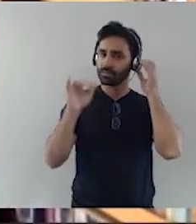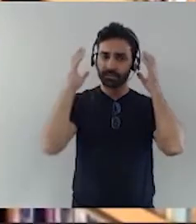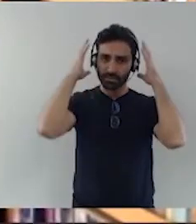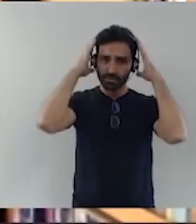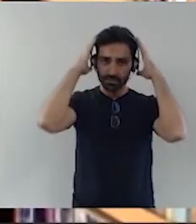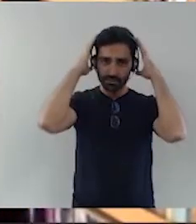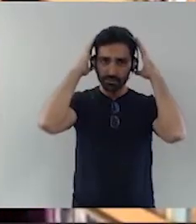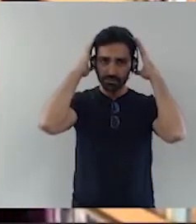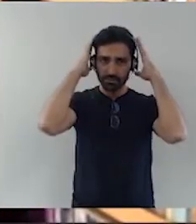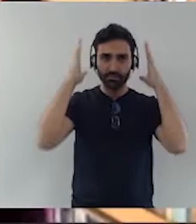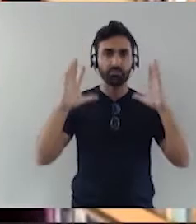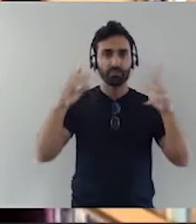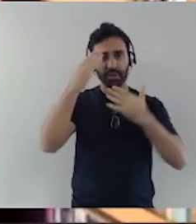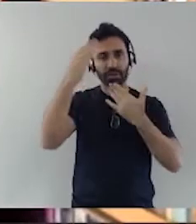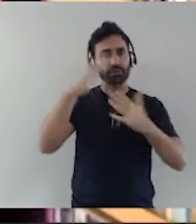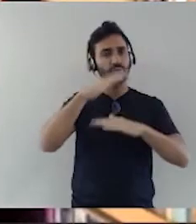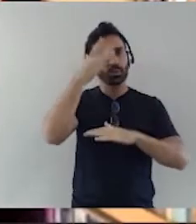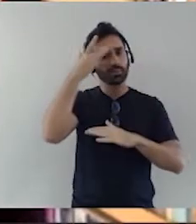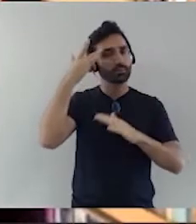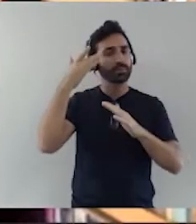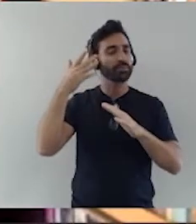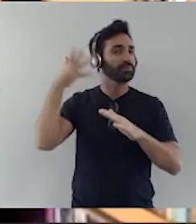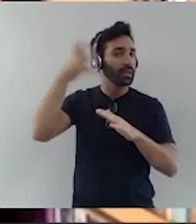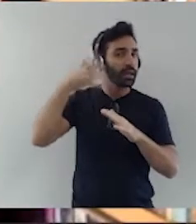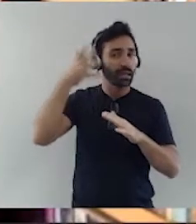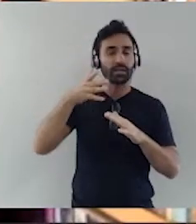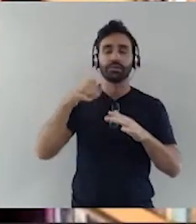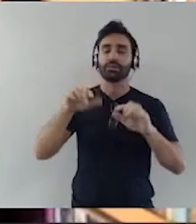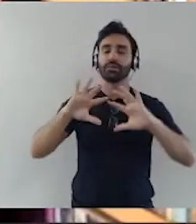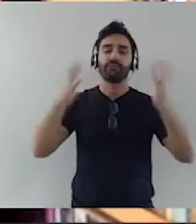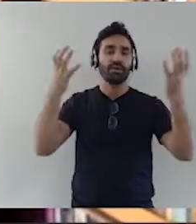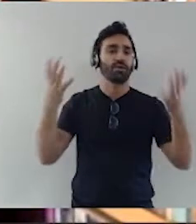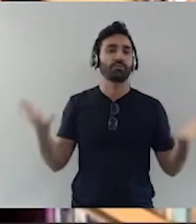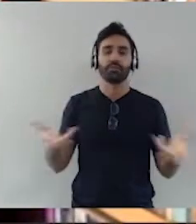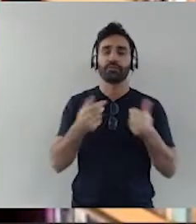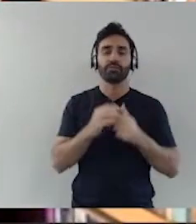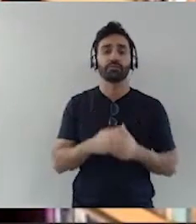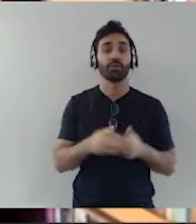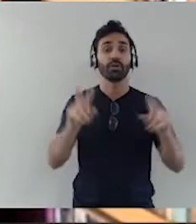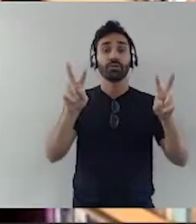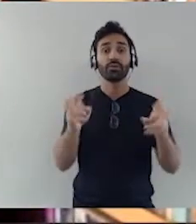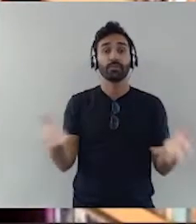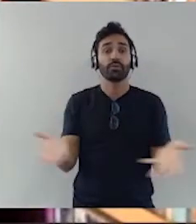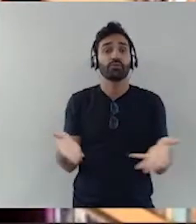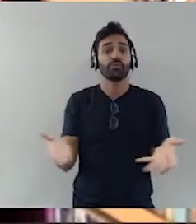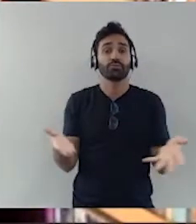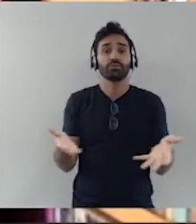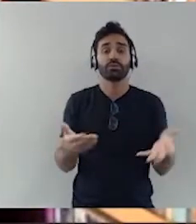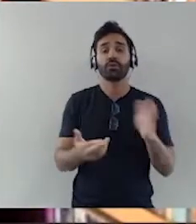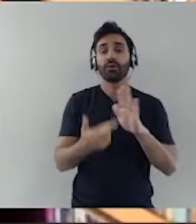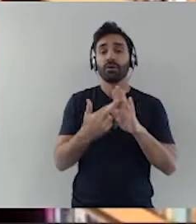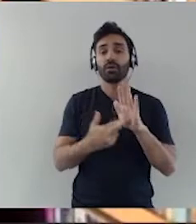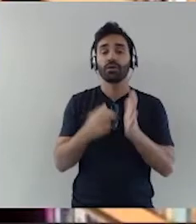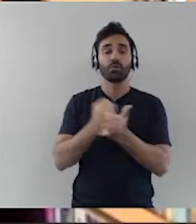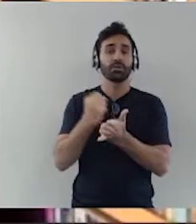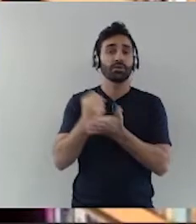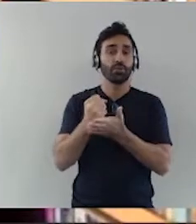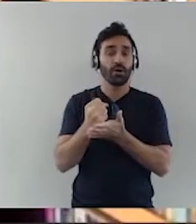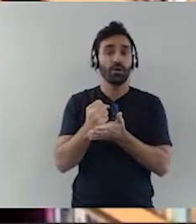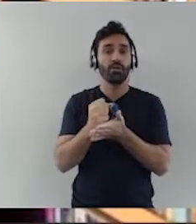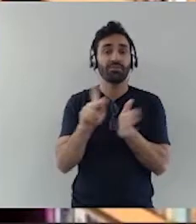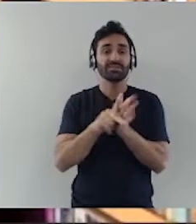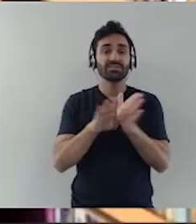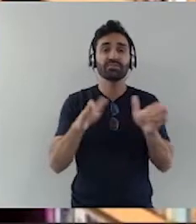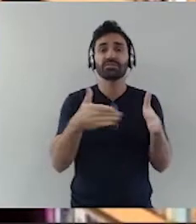a todos os organizadores e palestrantes desse magnífico evento. O tema do nosso painel é o regime contratual peculiar. Lembrar